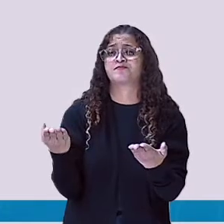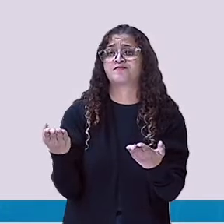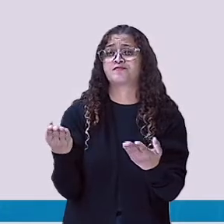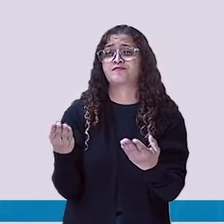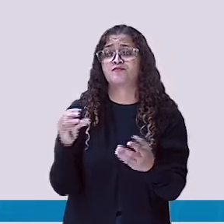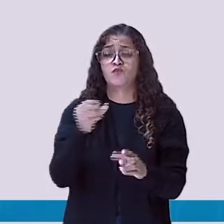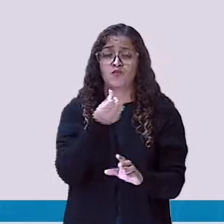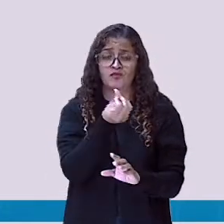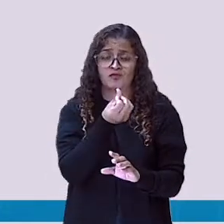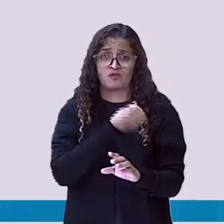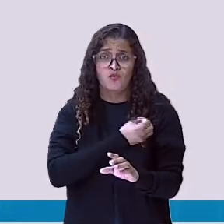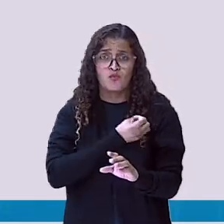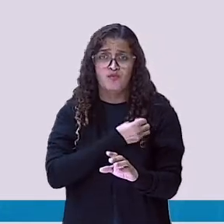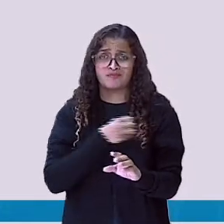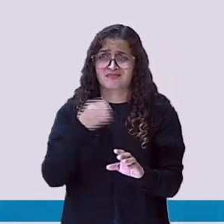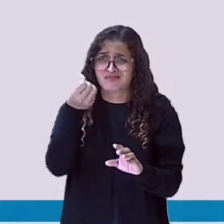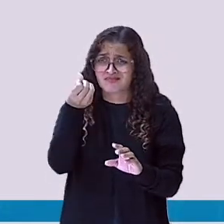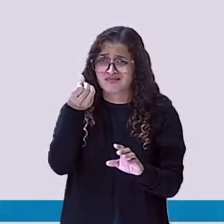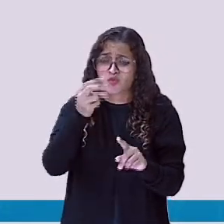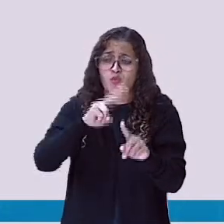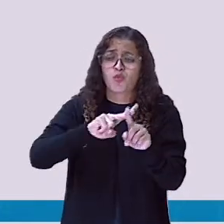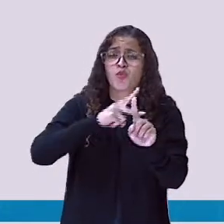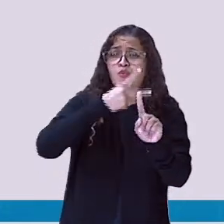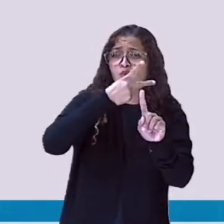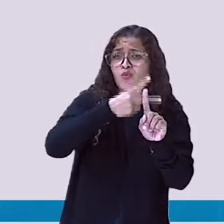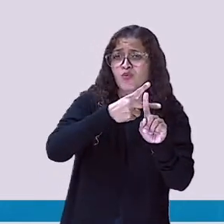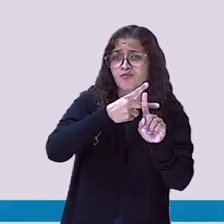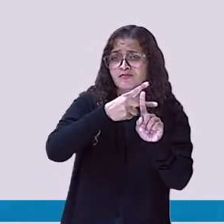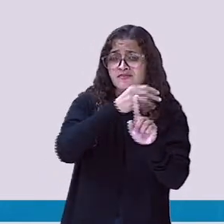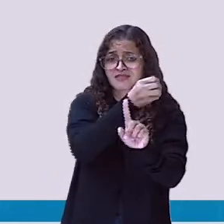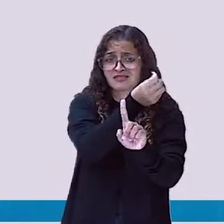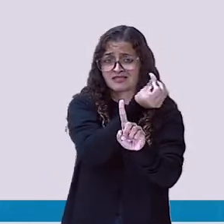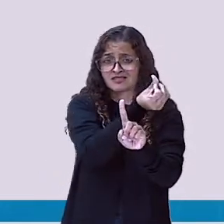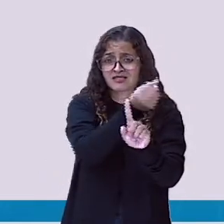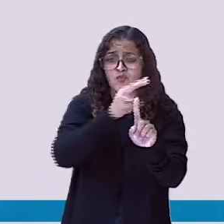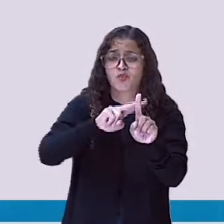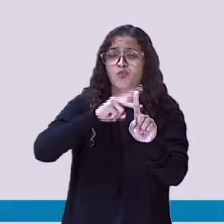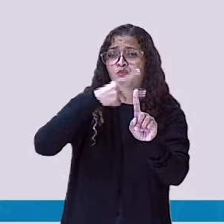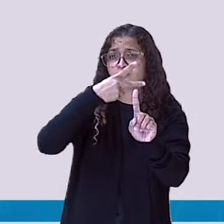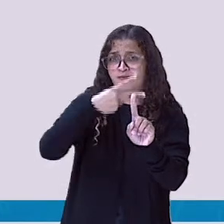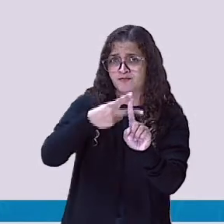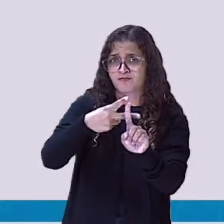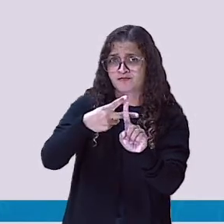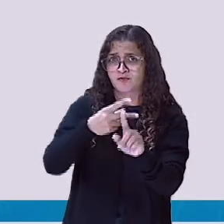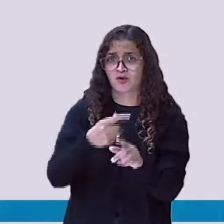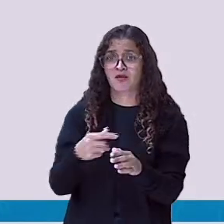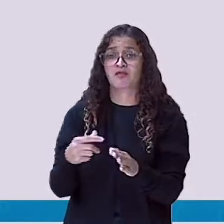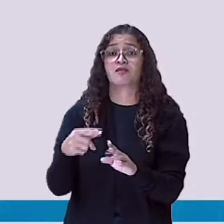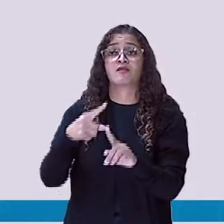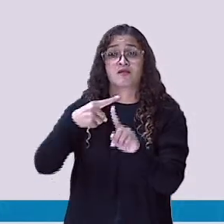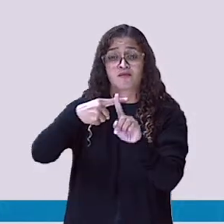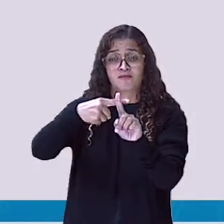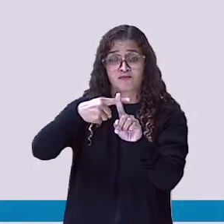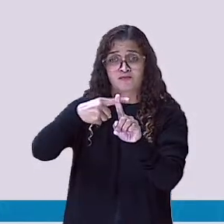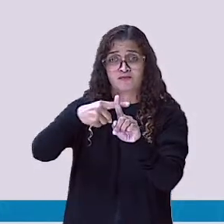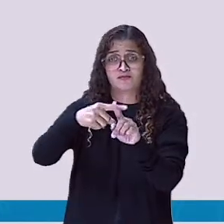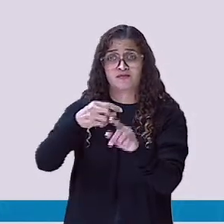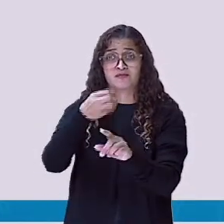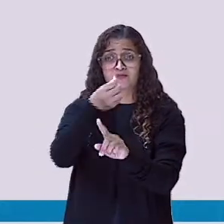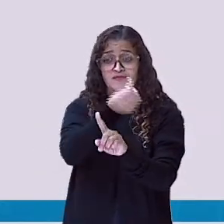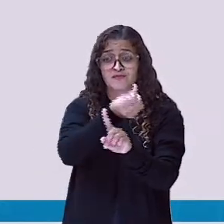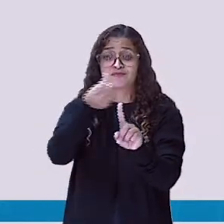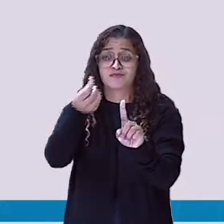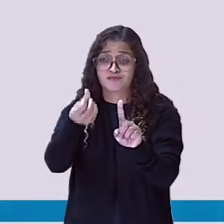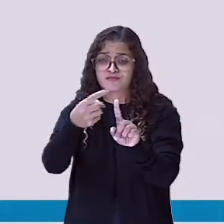nós falamos dobro, duas vezes o mesmo número. Então, eu tenho 6 mais